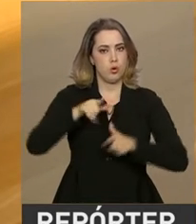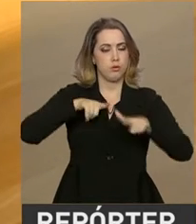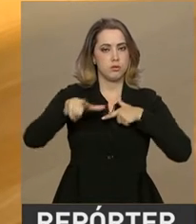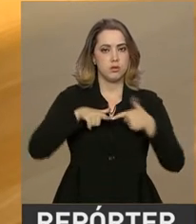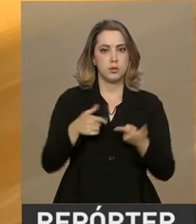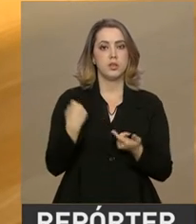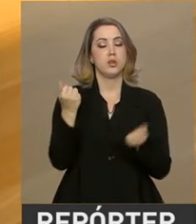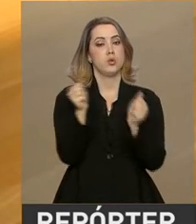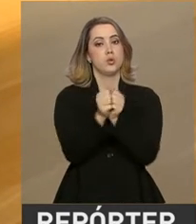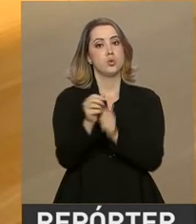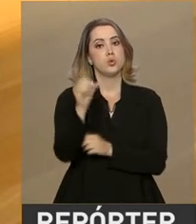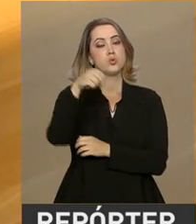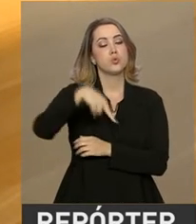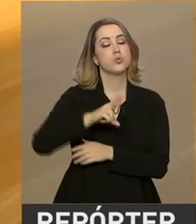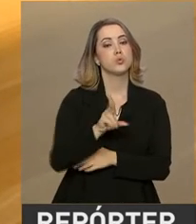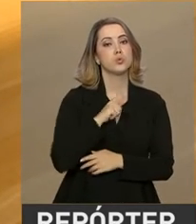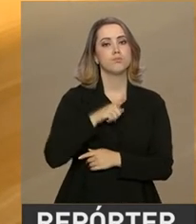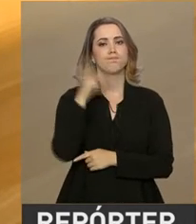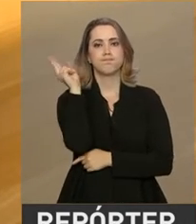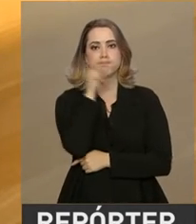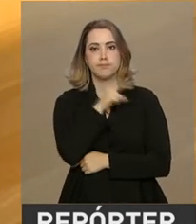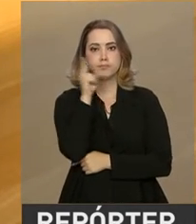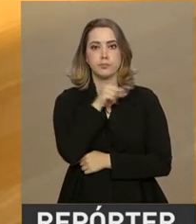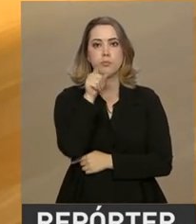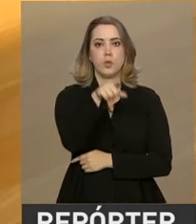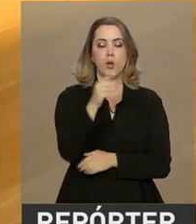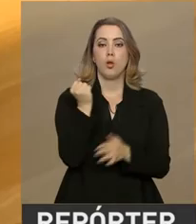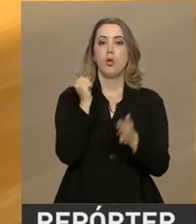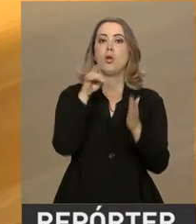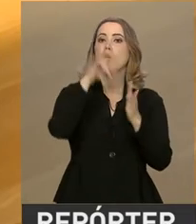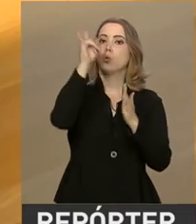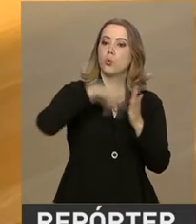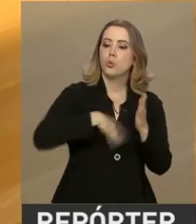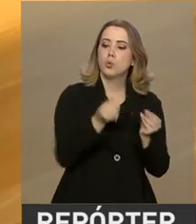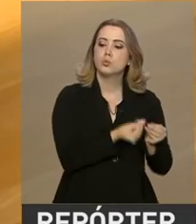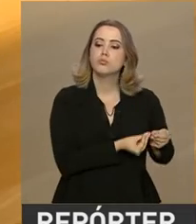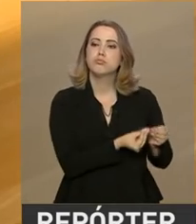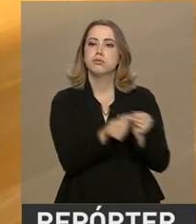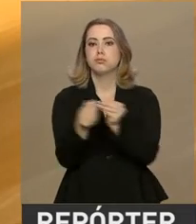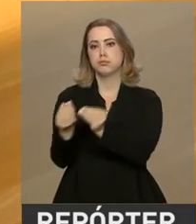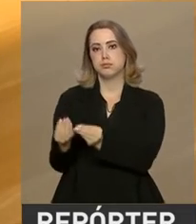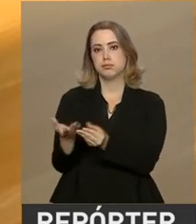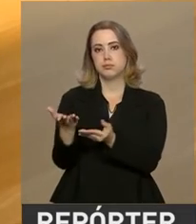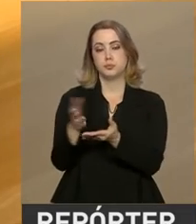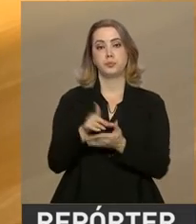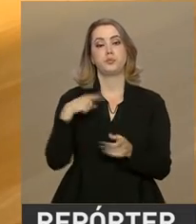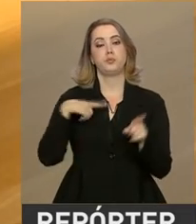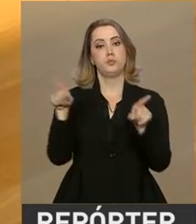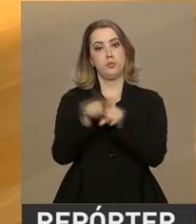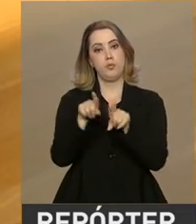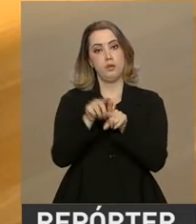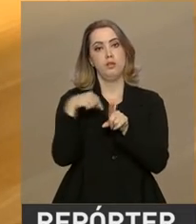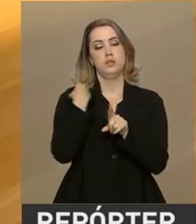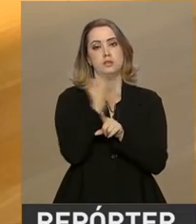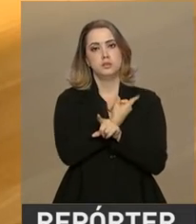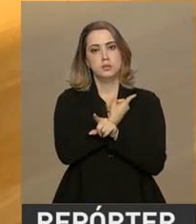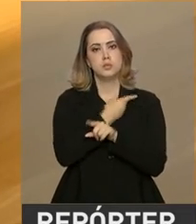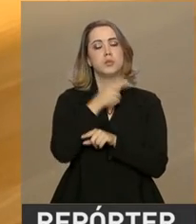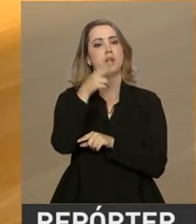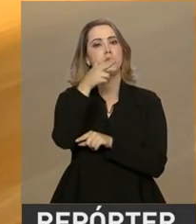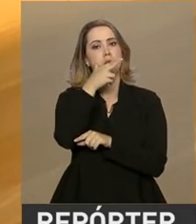para assegurar agilidade aos procedimentos de concessão desse status também com nossos irmãos